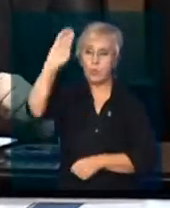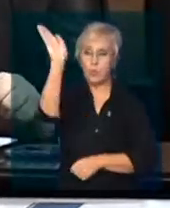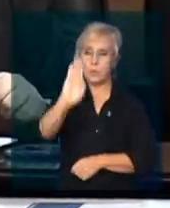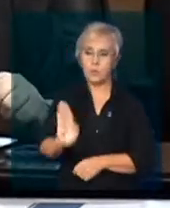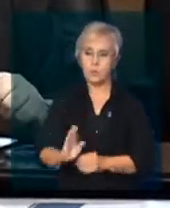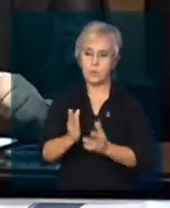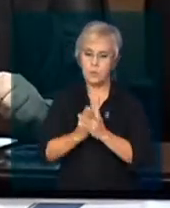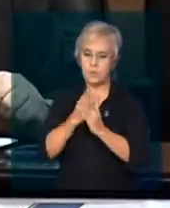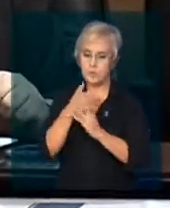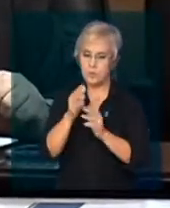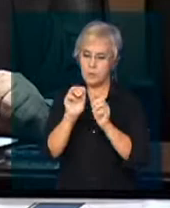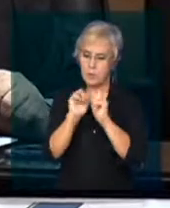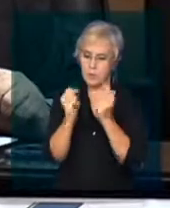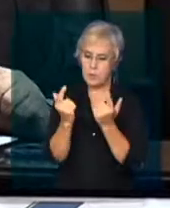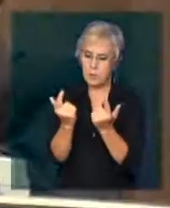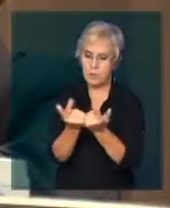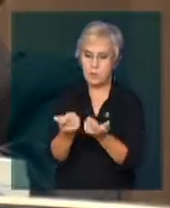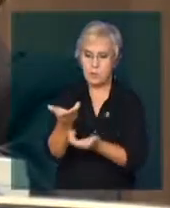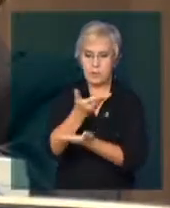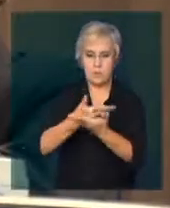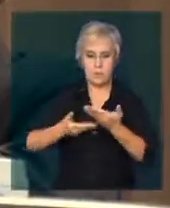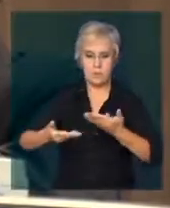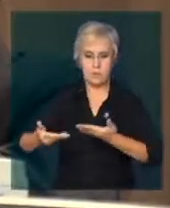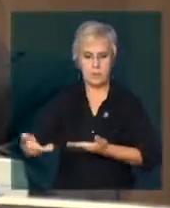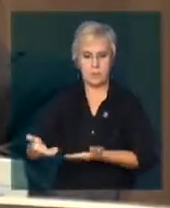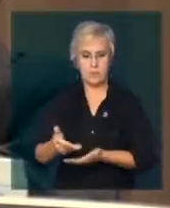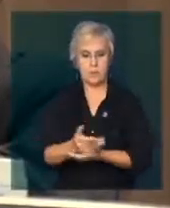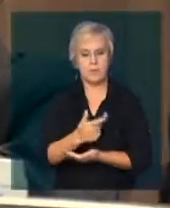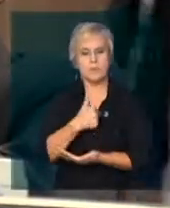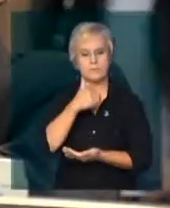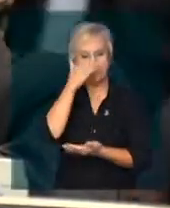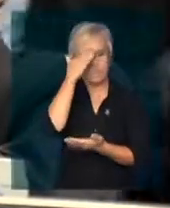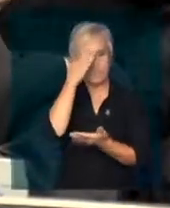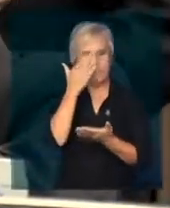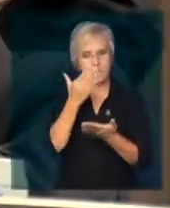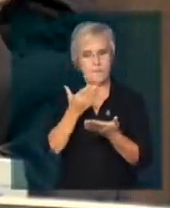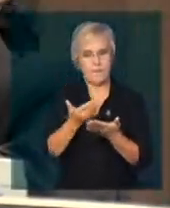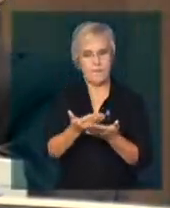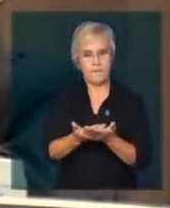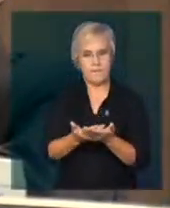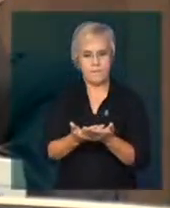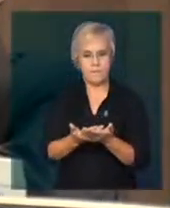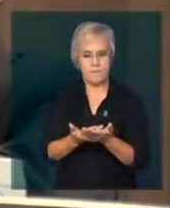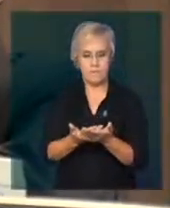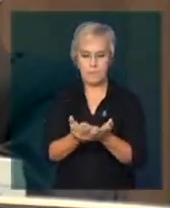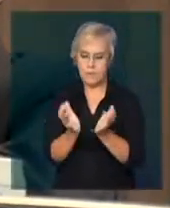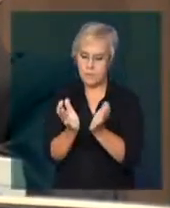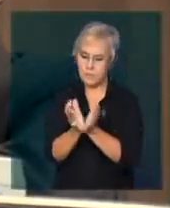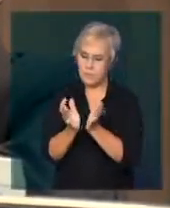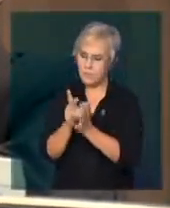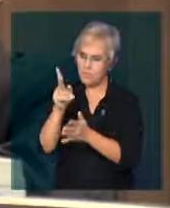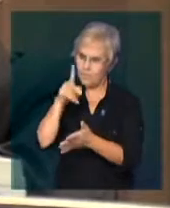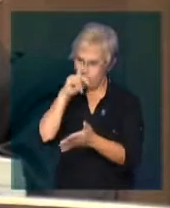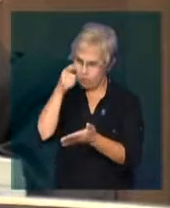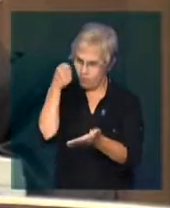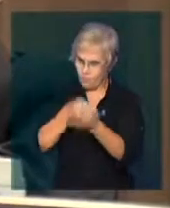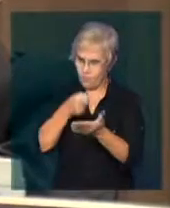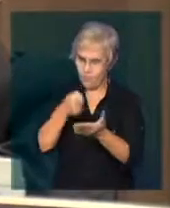pelas assembleias do nosso país. Tenho certeza que essa sua